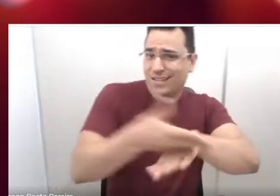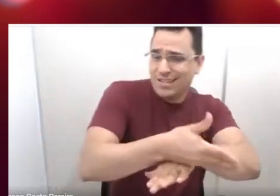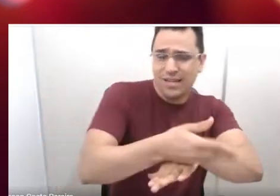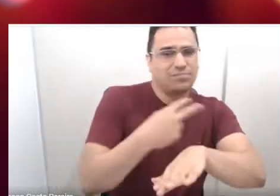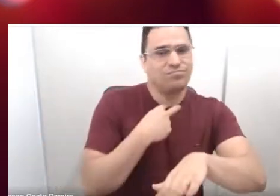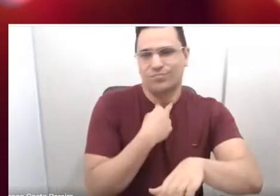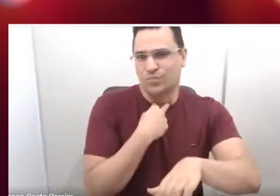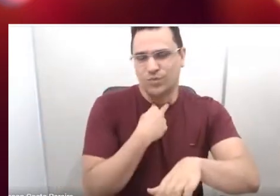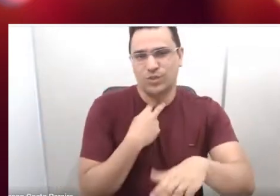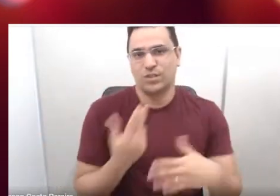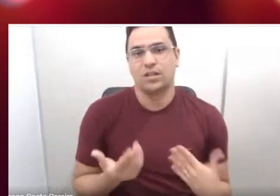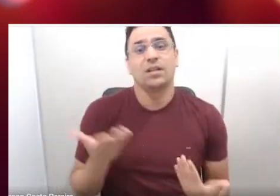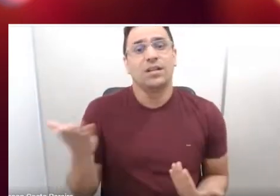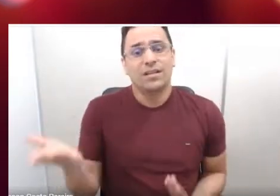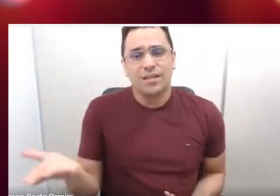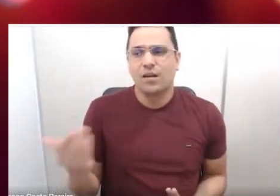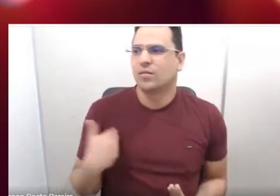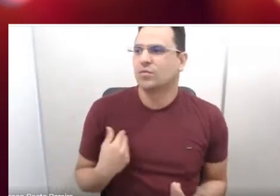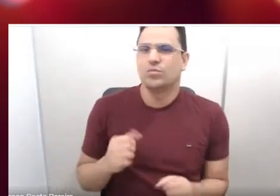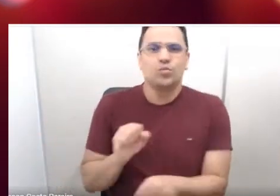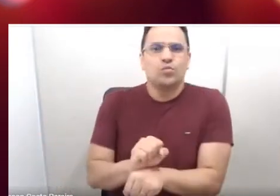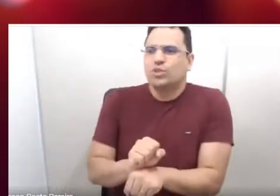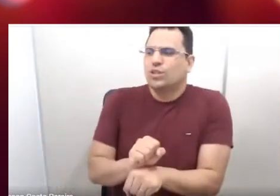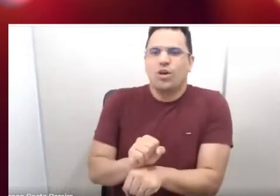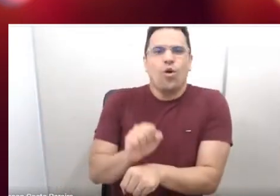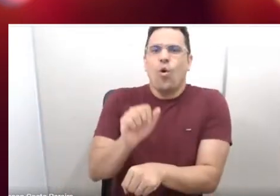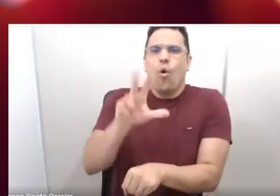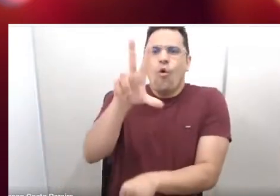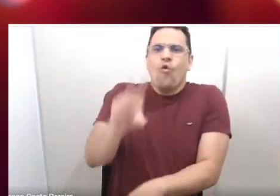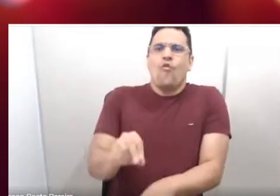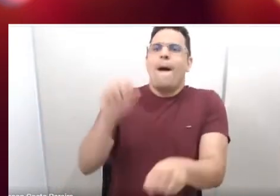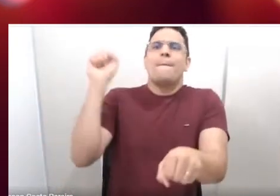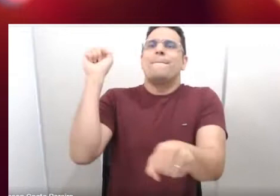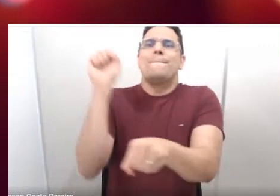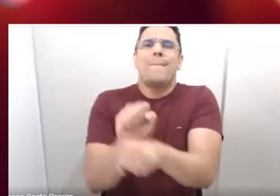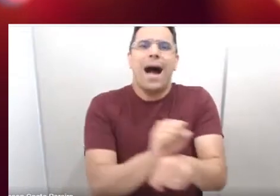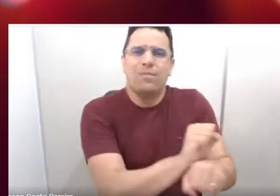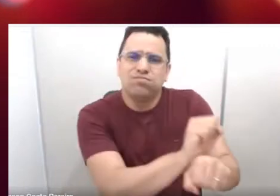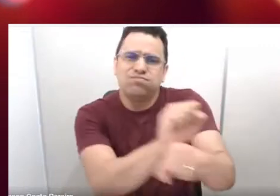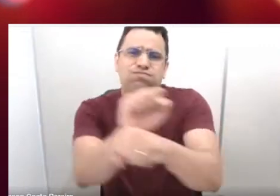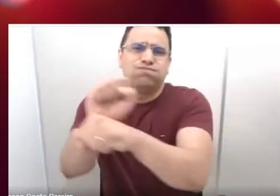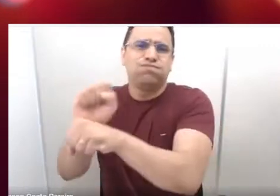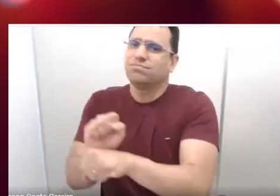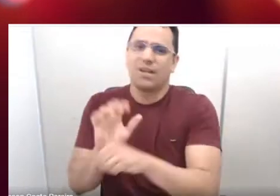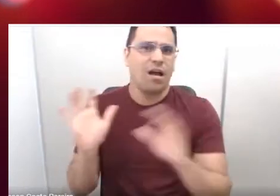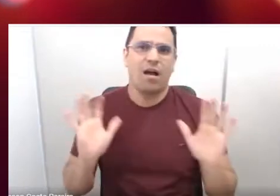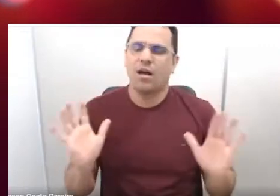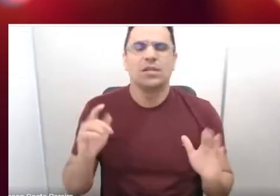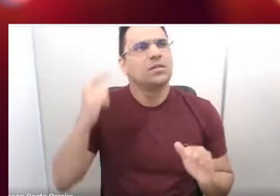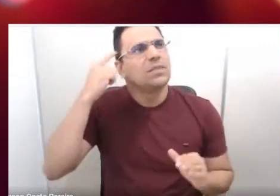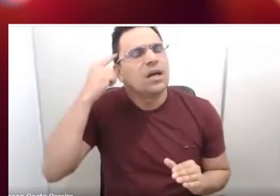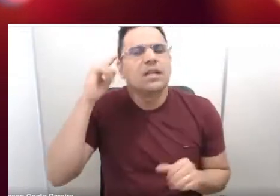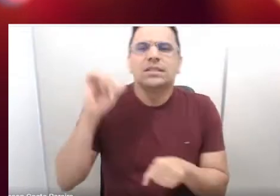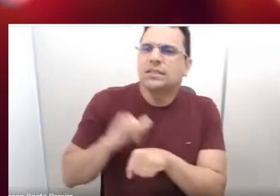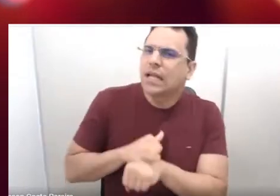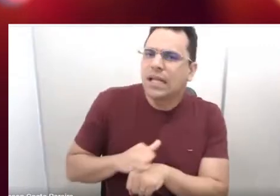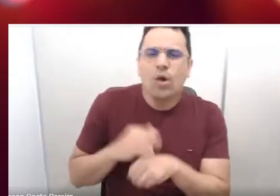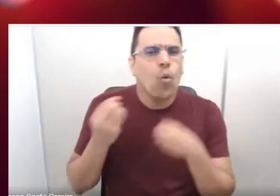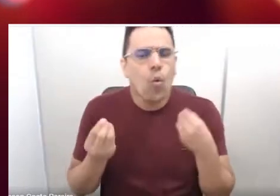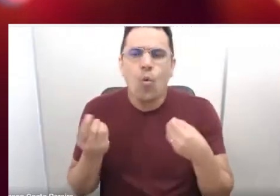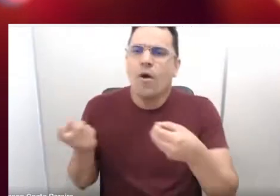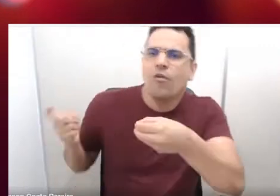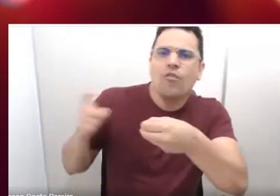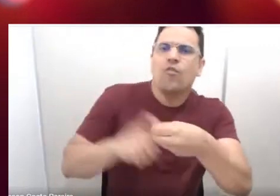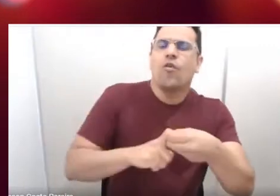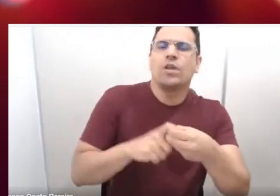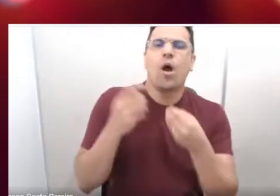tempo que a gente não podia deixar a universidade parada, a gente não podia ficar com as nossas aulas suspensas, a gente tinha que pensar um retorno, né, das